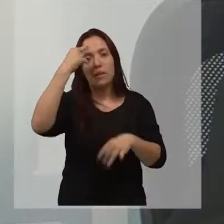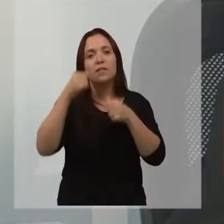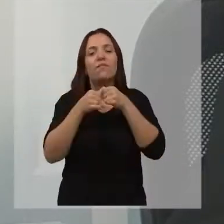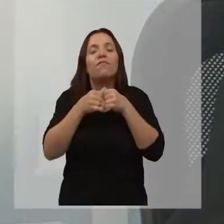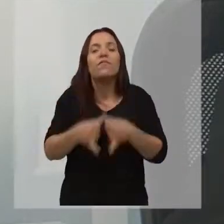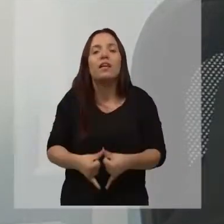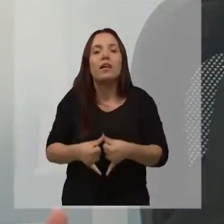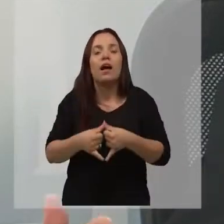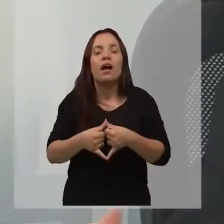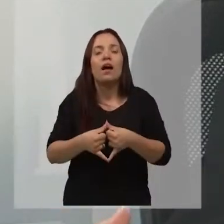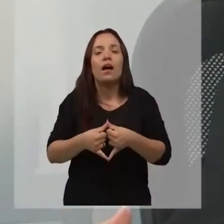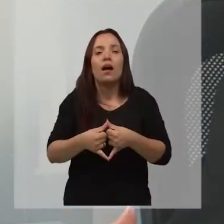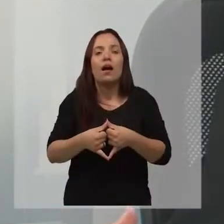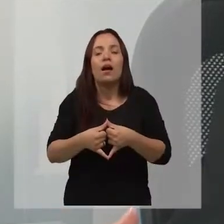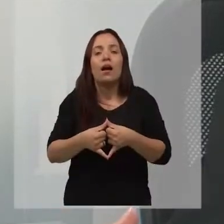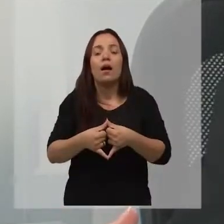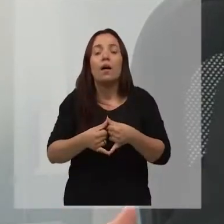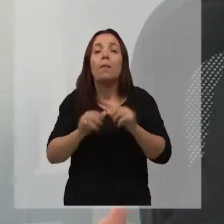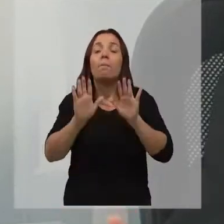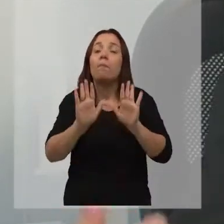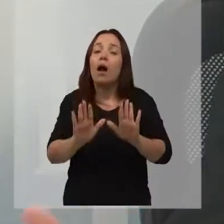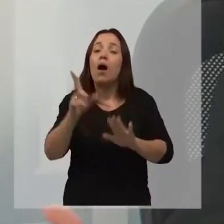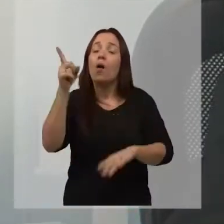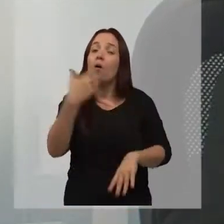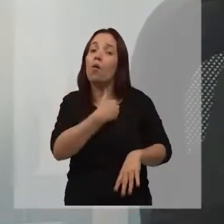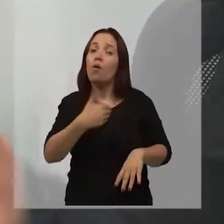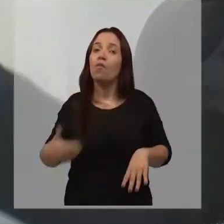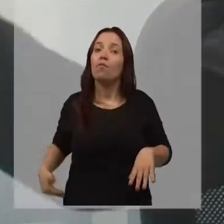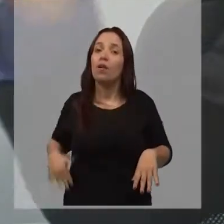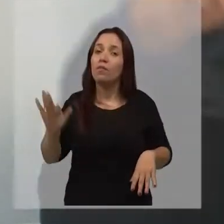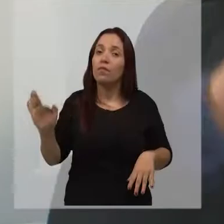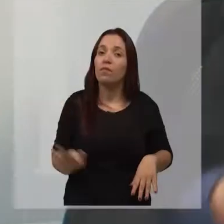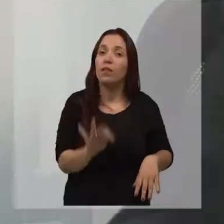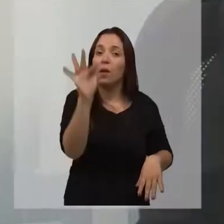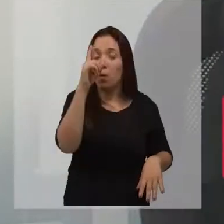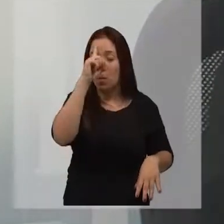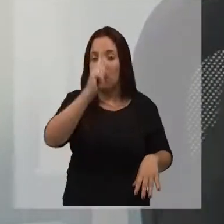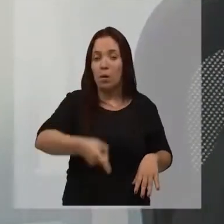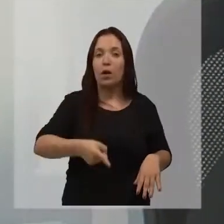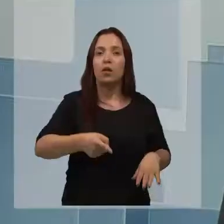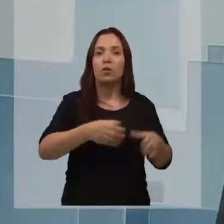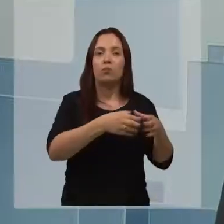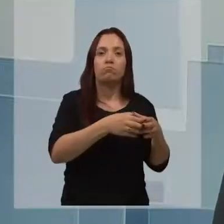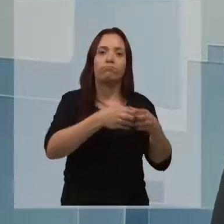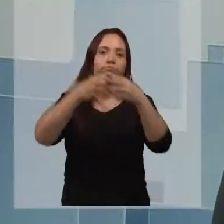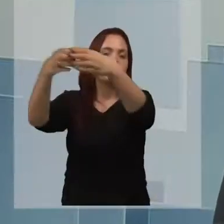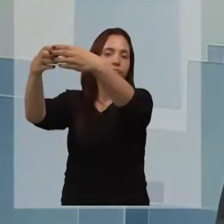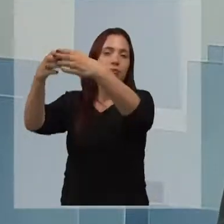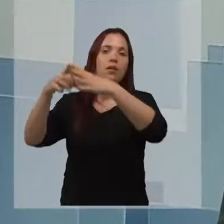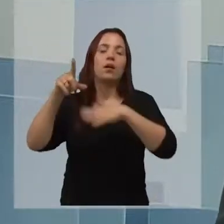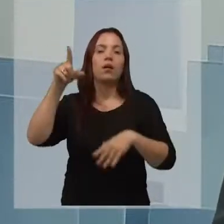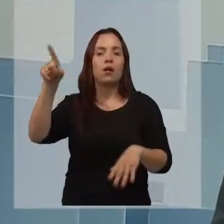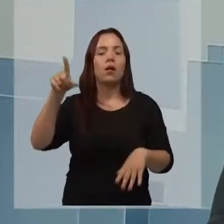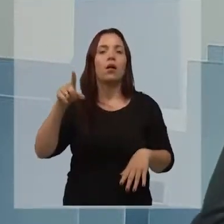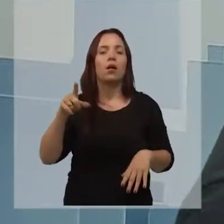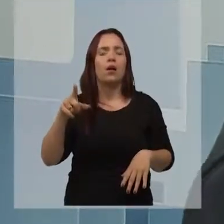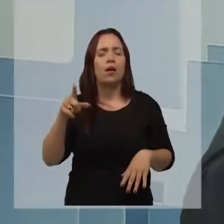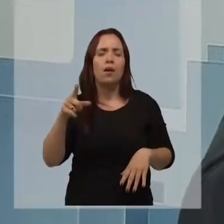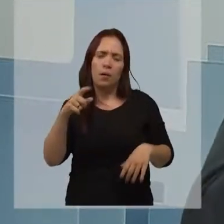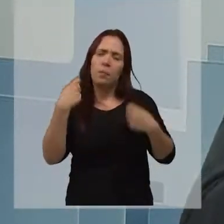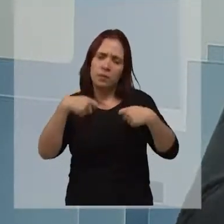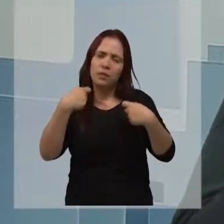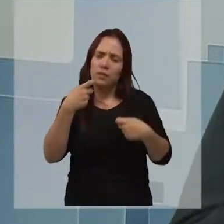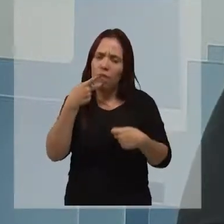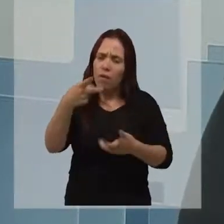houve interesses internos do governo federal de retirá-los. O que foi que o Sérgio Moro fez? Não foi nem interesse interno, não. Vamos ser bem claros.